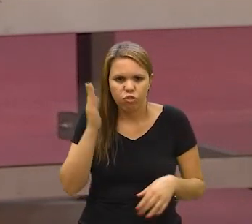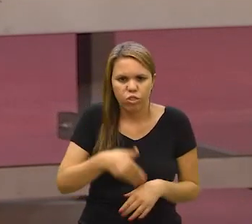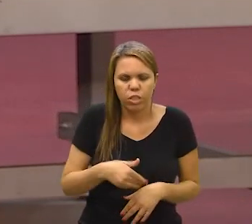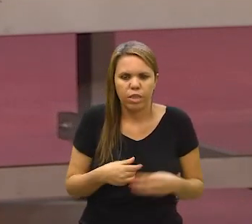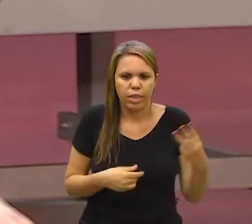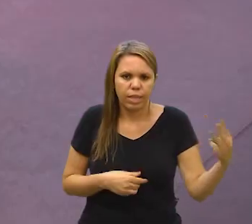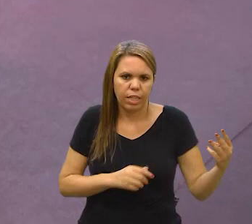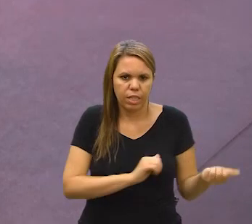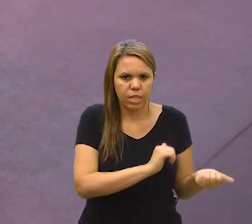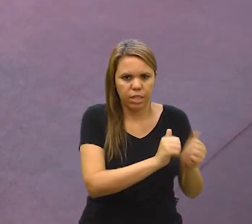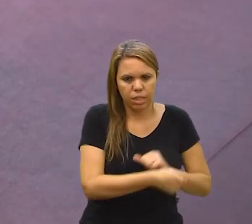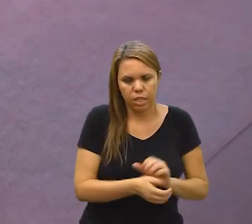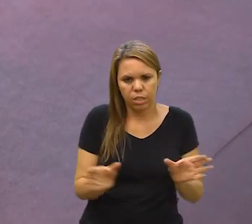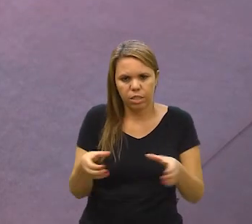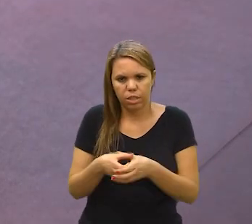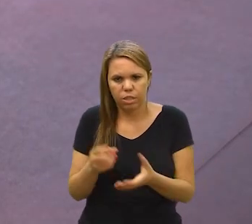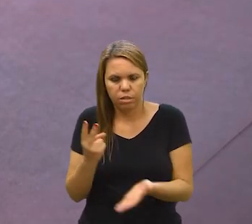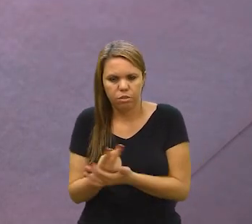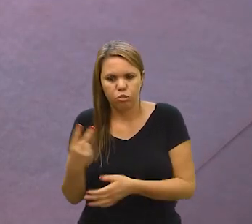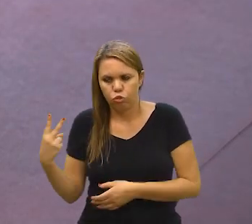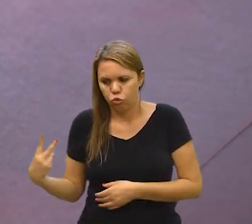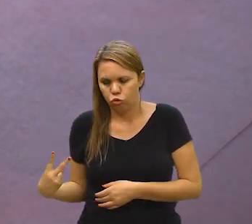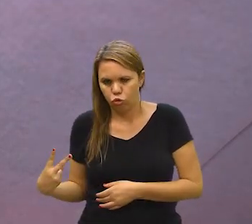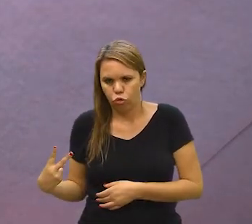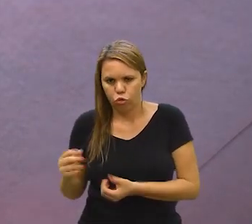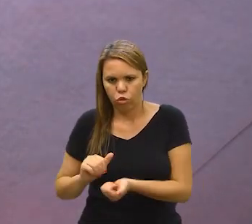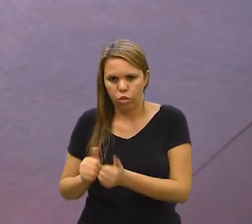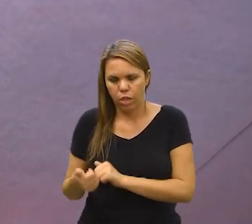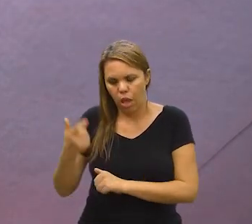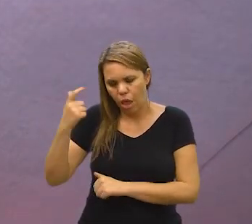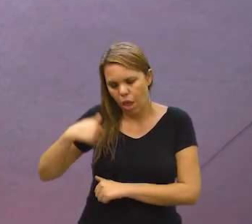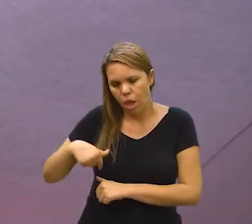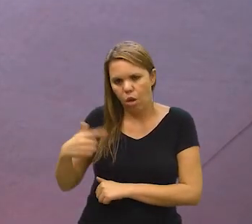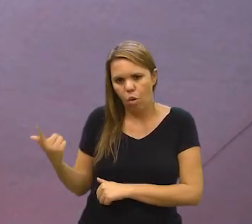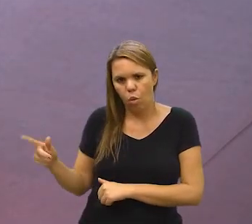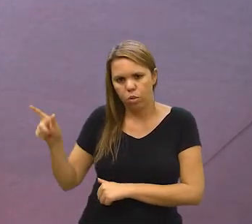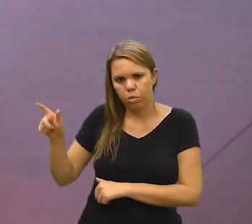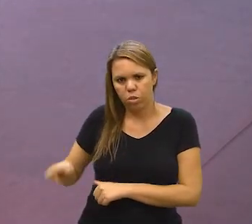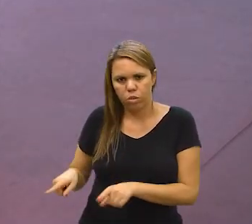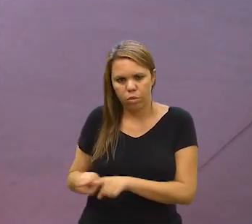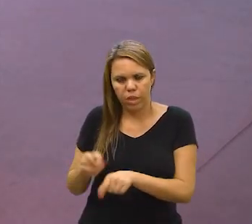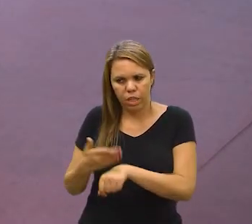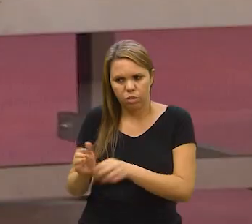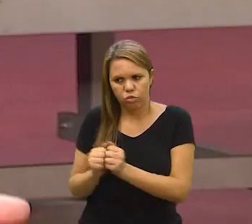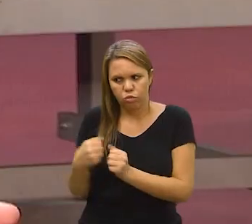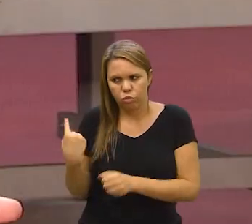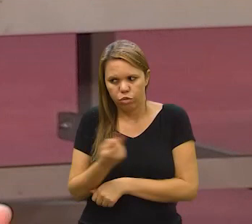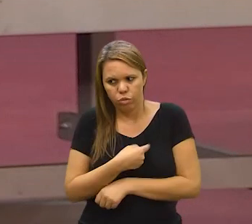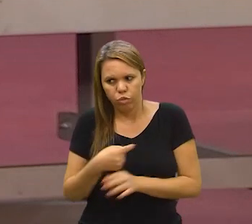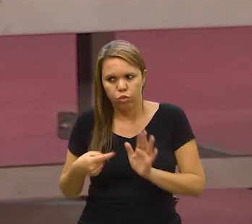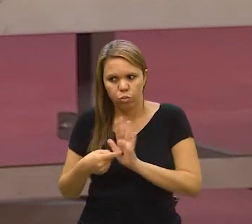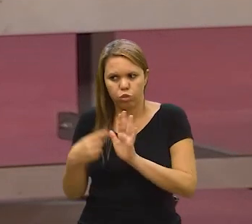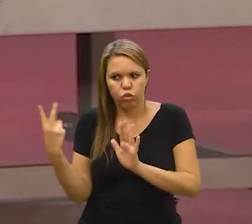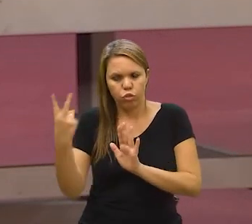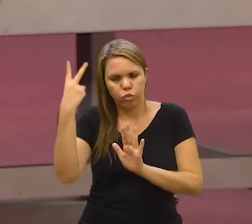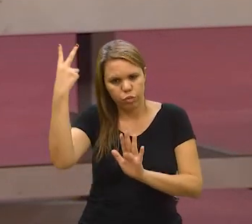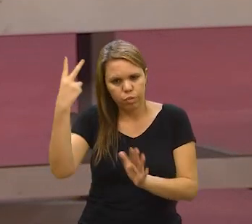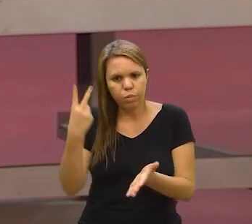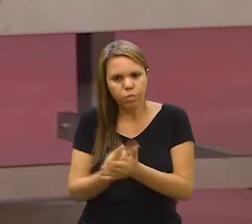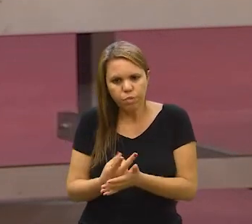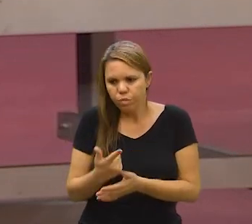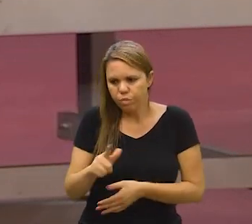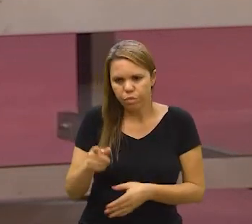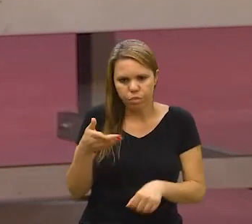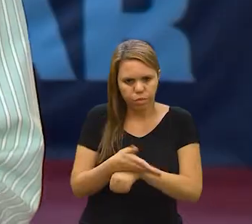3 atletas que são da seleção permanente e 2 que não são, que sou eu e o Carbinati, que também treina aqui com a gente. Então a gente mostrou nosso valor mesmo não estando na